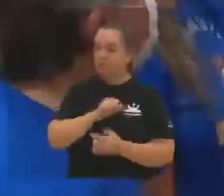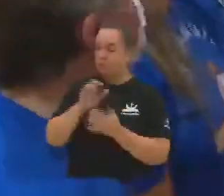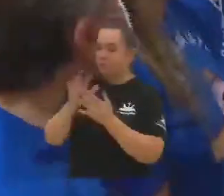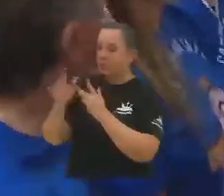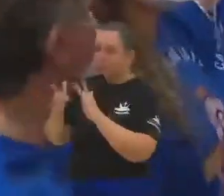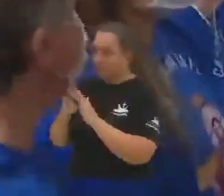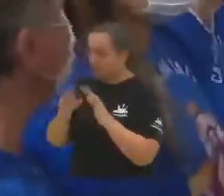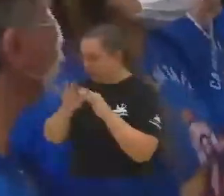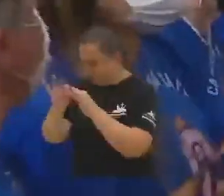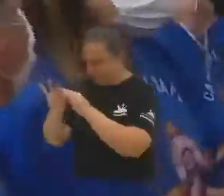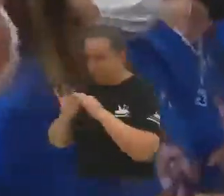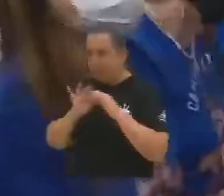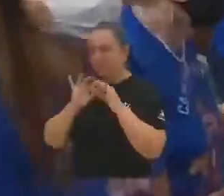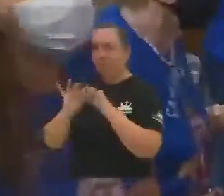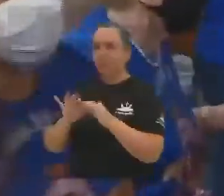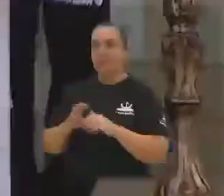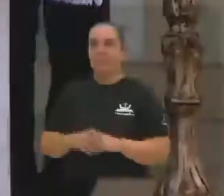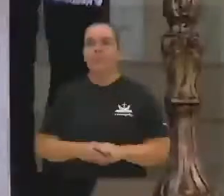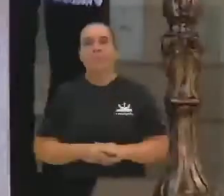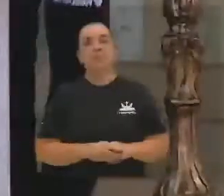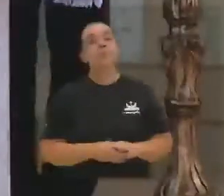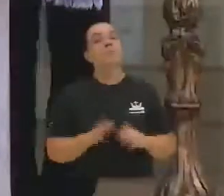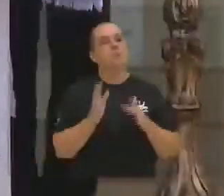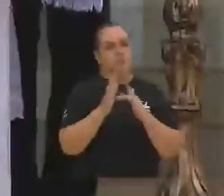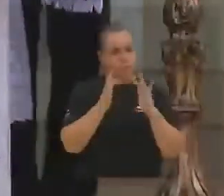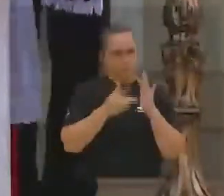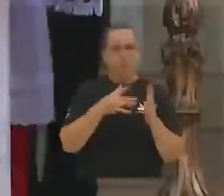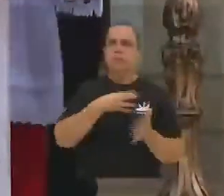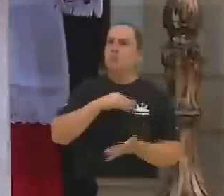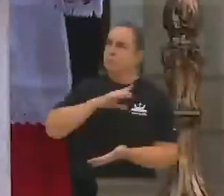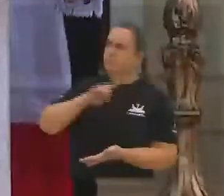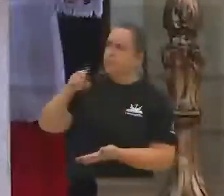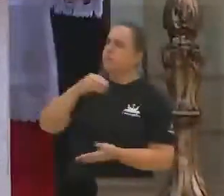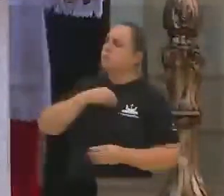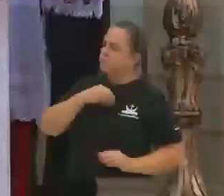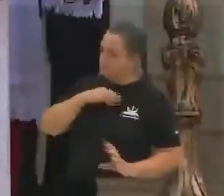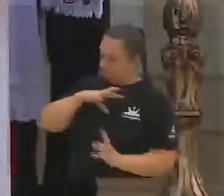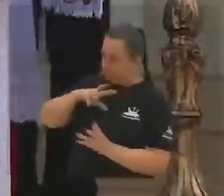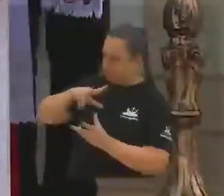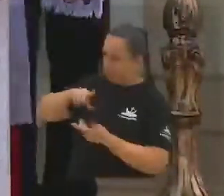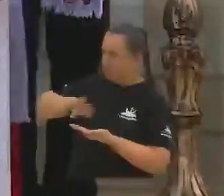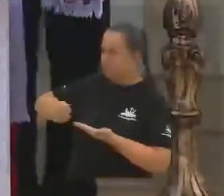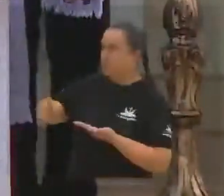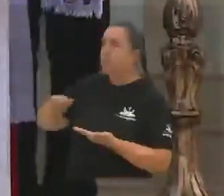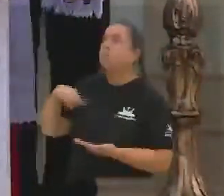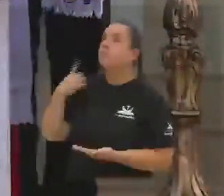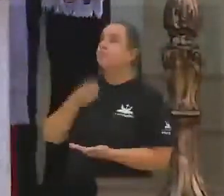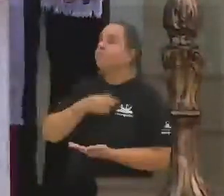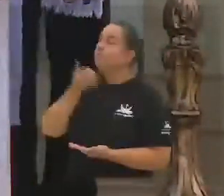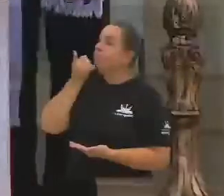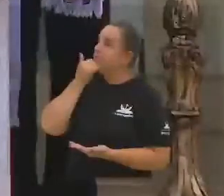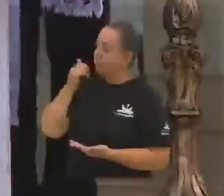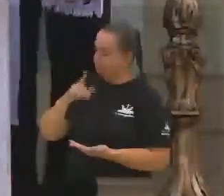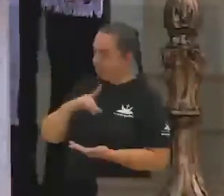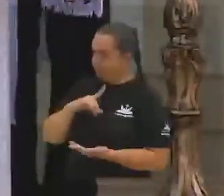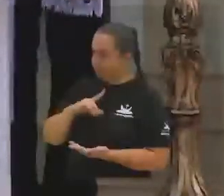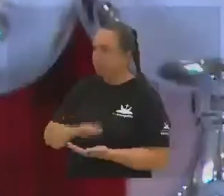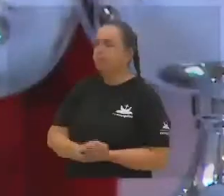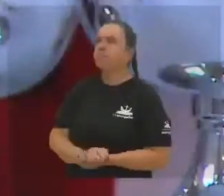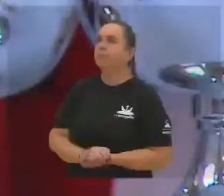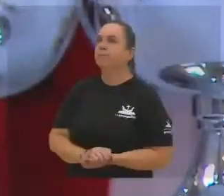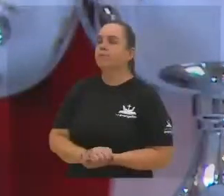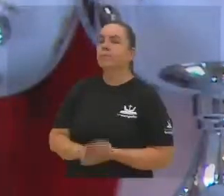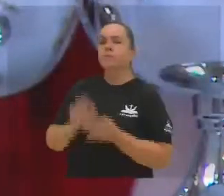O amor de Cristo nos uniu. Cordeiro de Deus, que tirais o pecado do mundo,